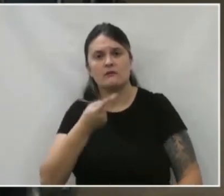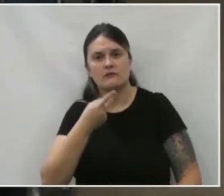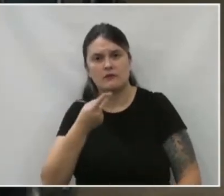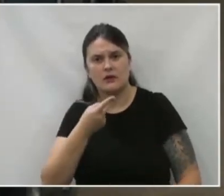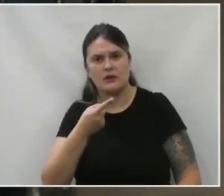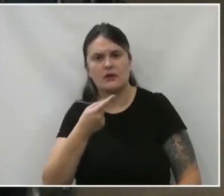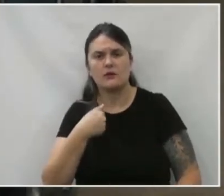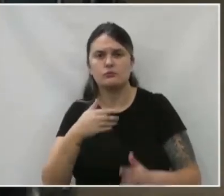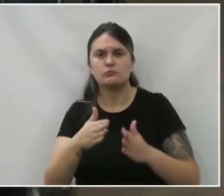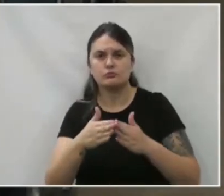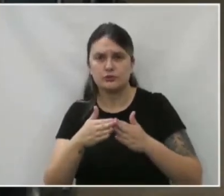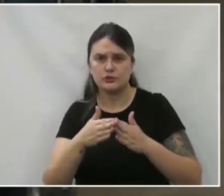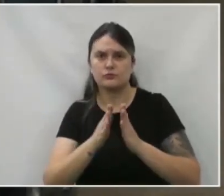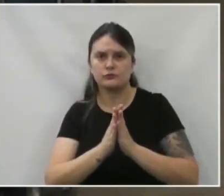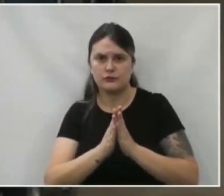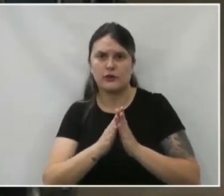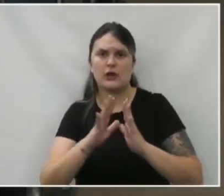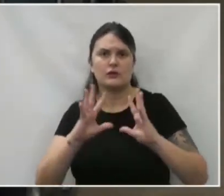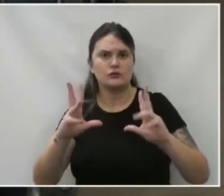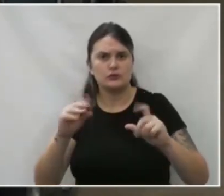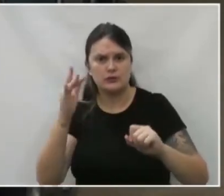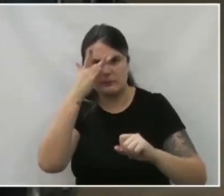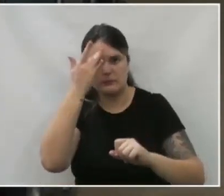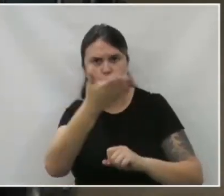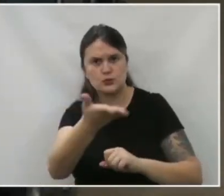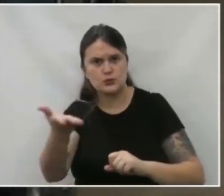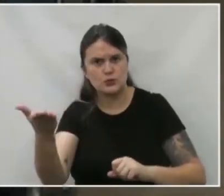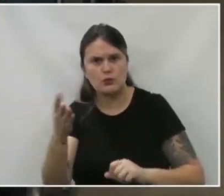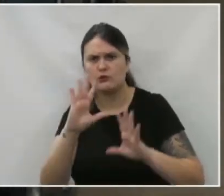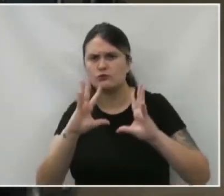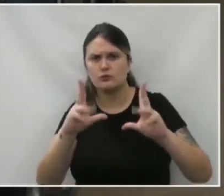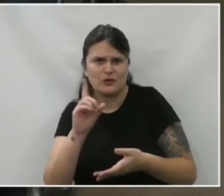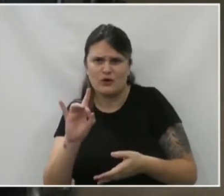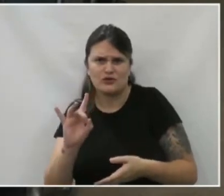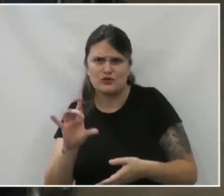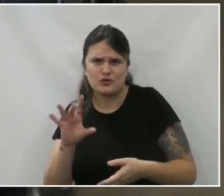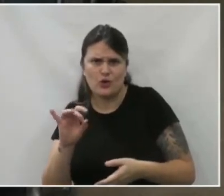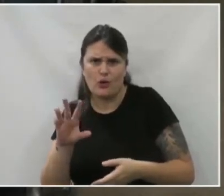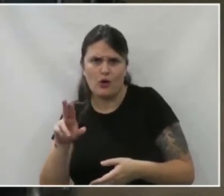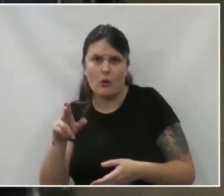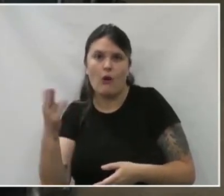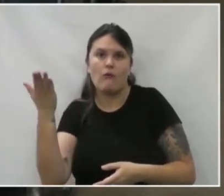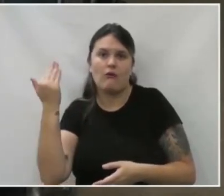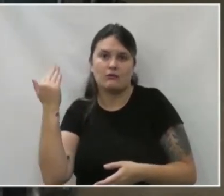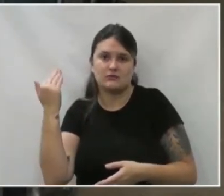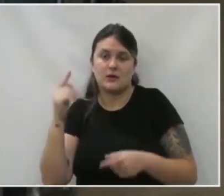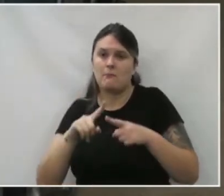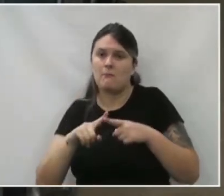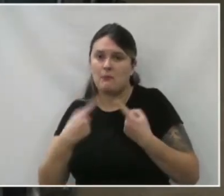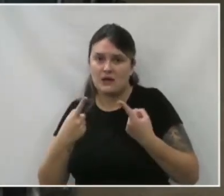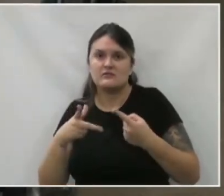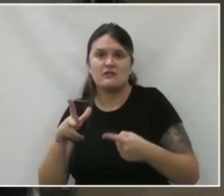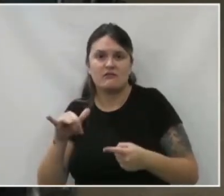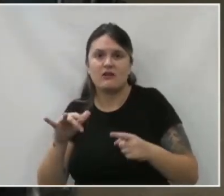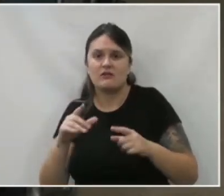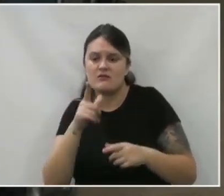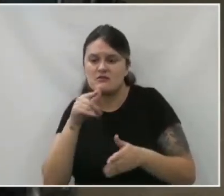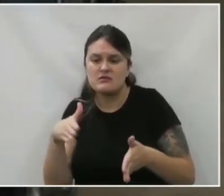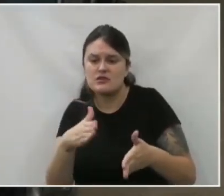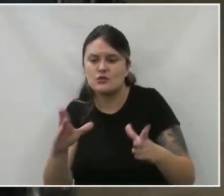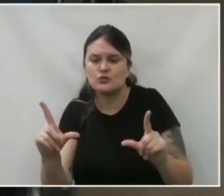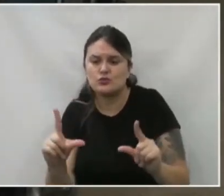esse decreto poderá ser realizada pelo PROCON, Defesa Civil, Vigilância Sanitária,